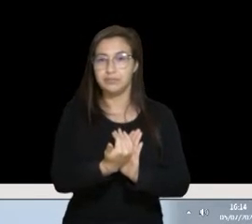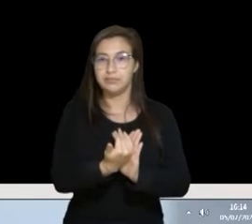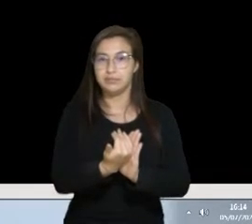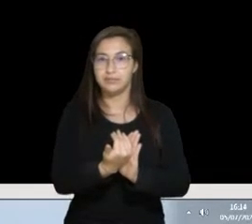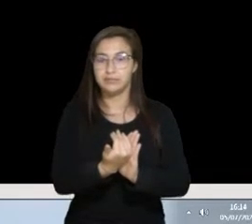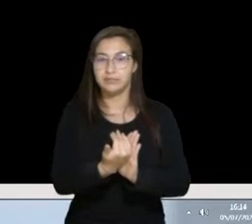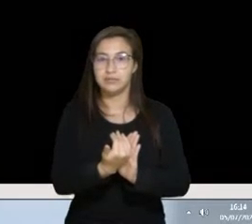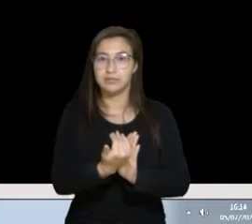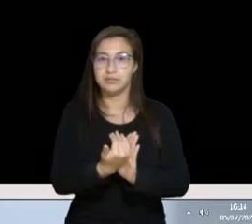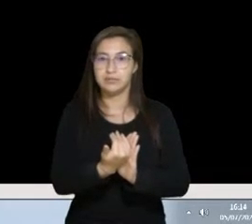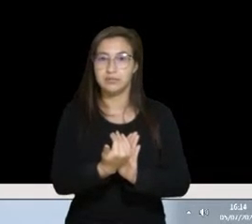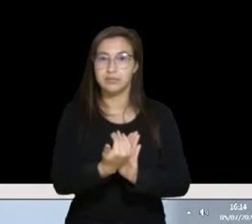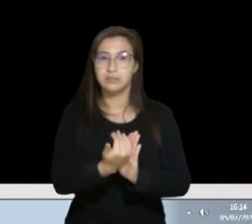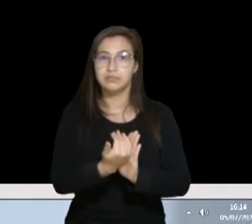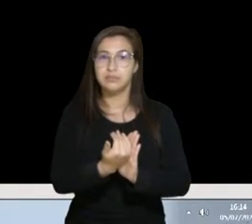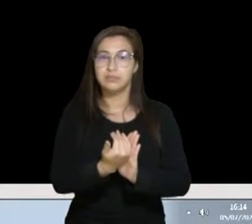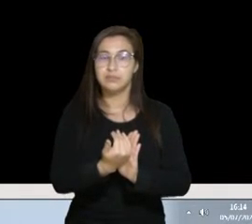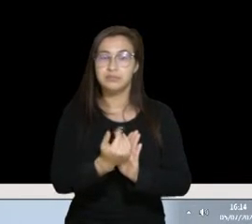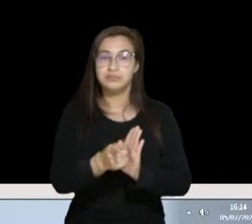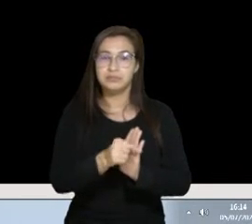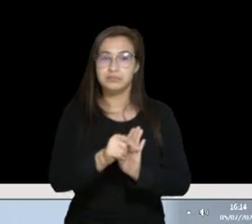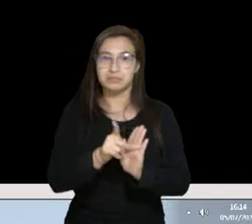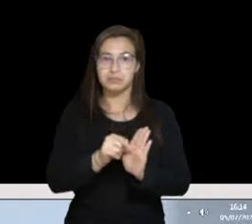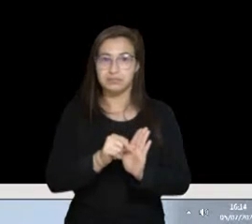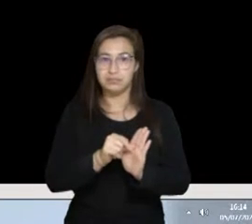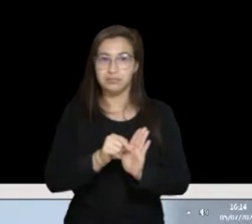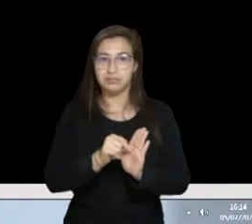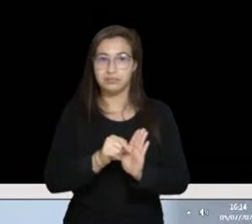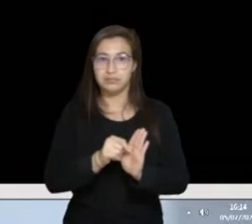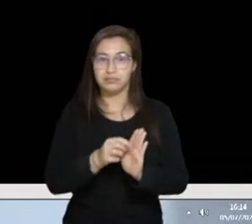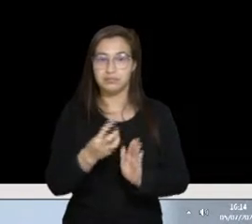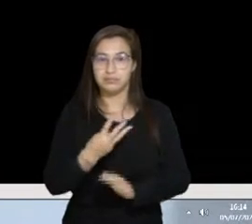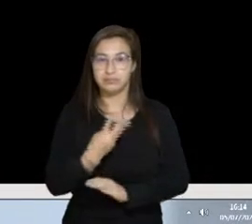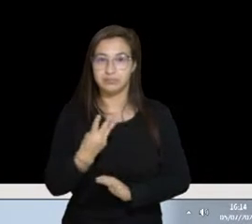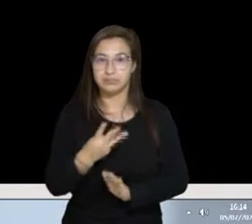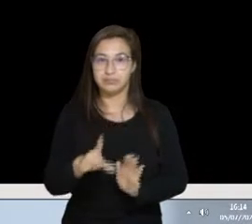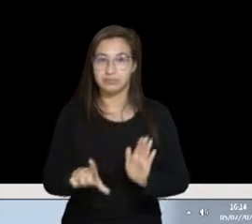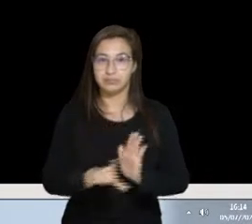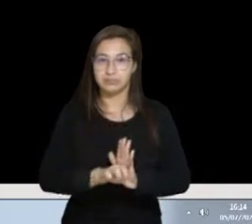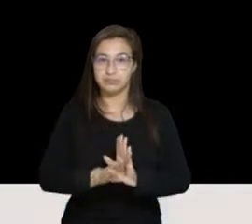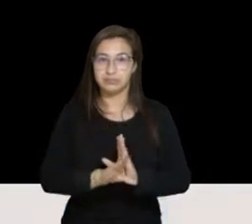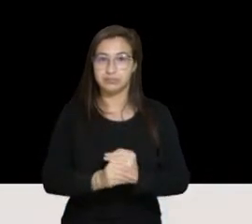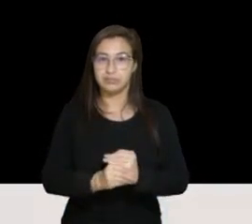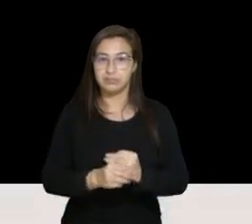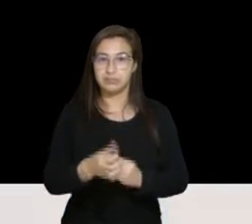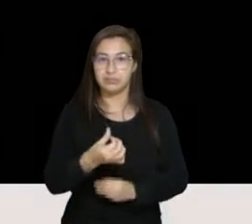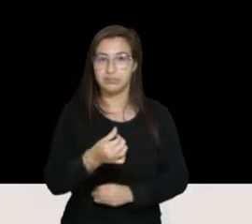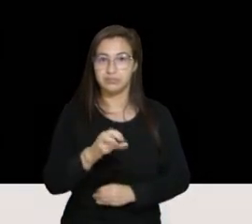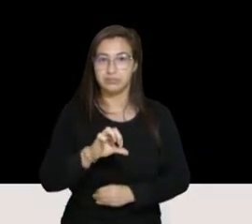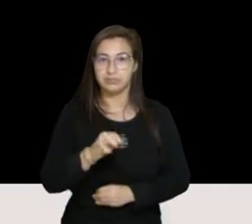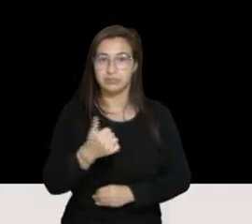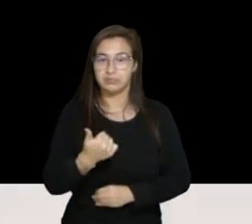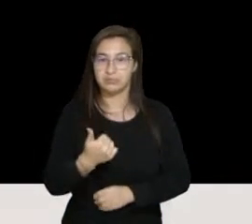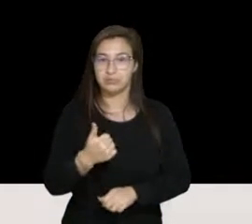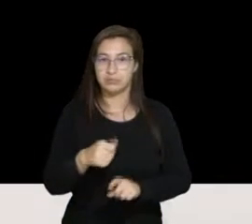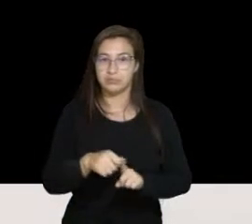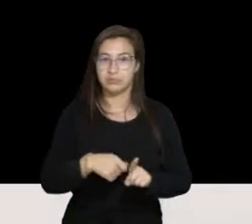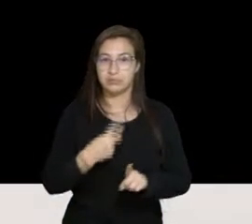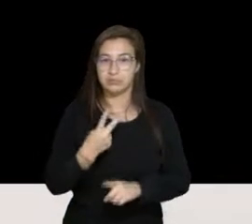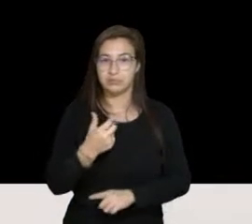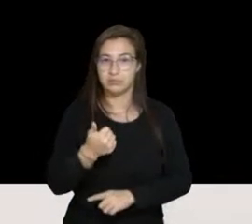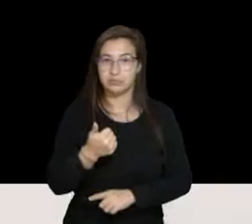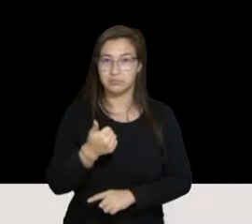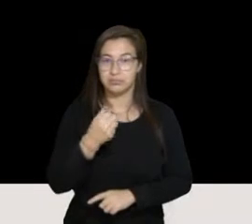12 estabelecido no artigo 3º da Lei Complementar 691 de 21 de Março